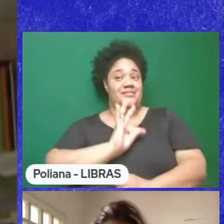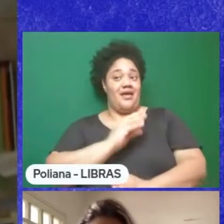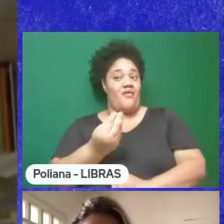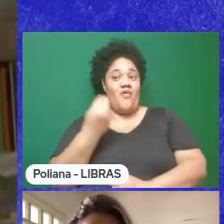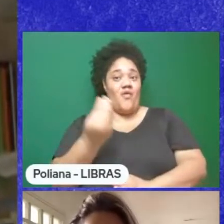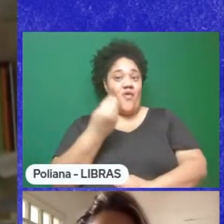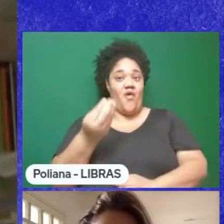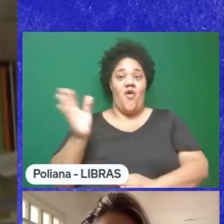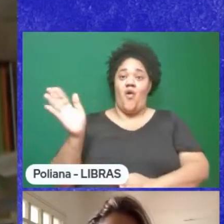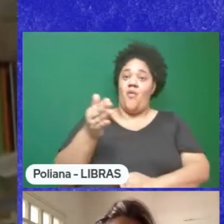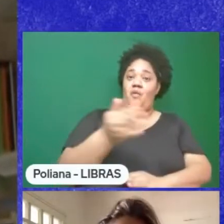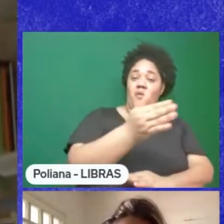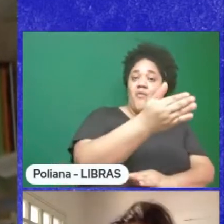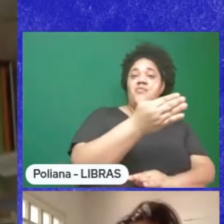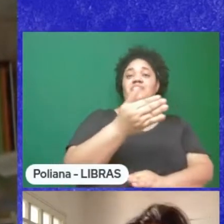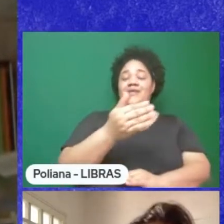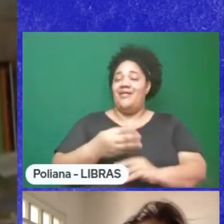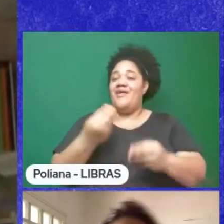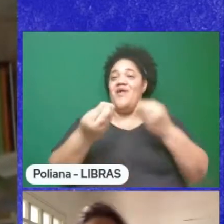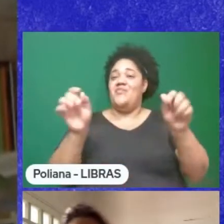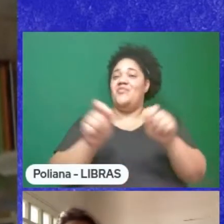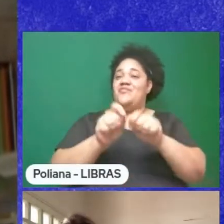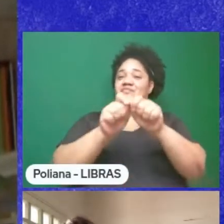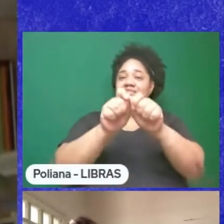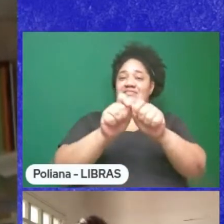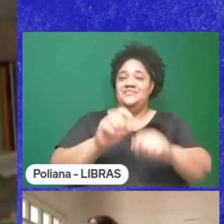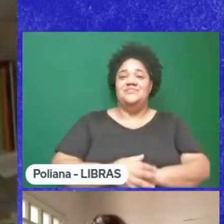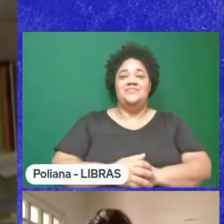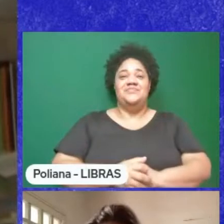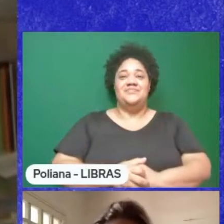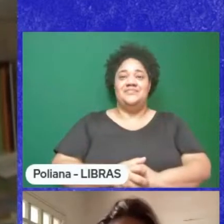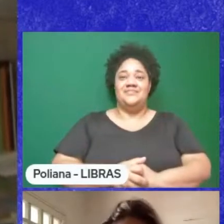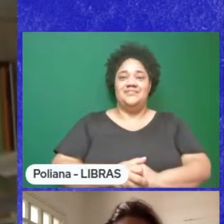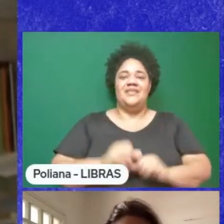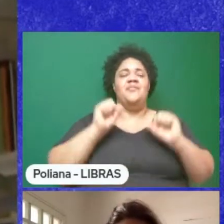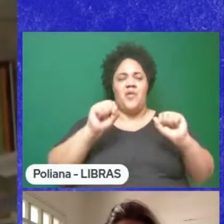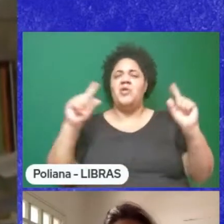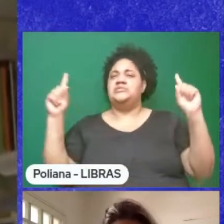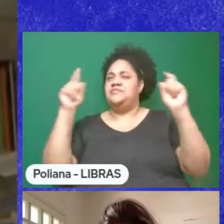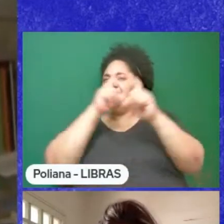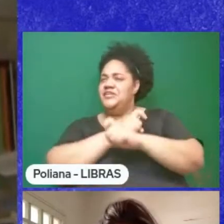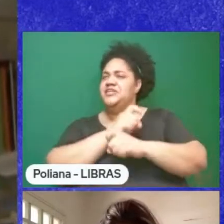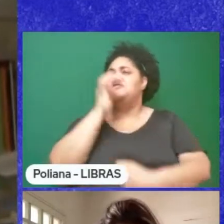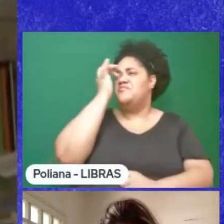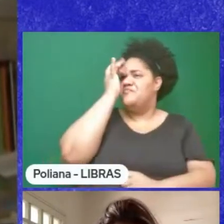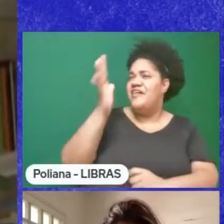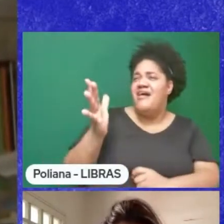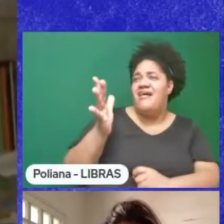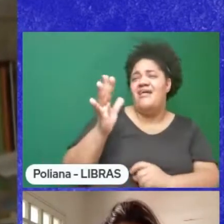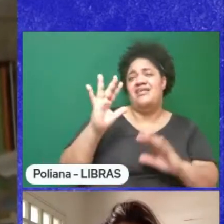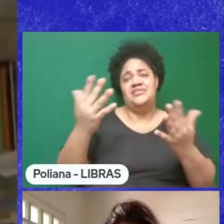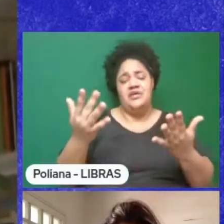baleia? Porque é uma questão de que a gente pensa muito. Pode ser complicado, pode ser muito fácil, pode ser. Tem uma baleia desse jeito,